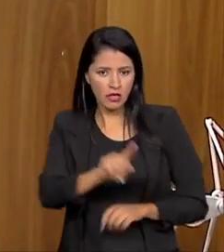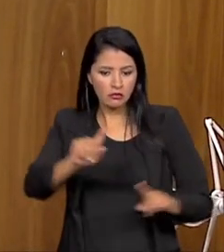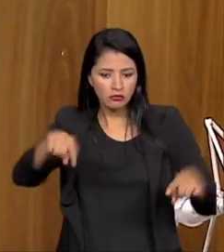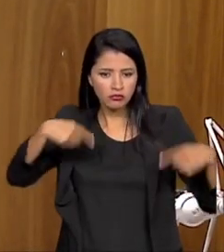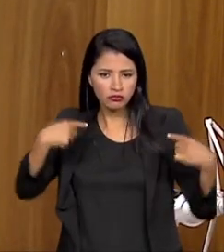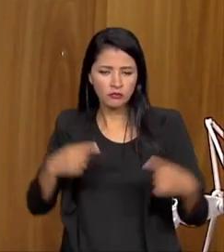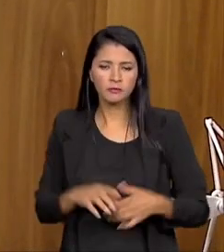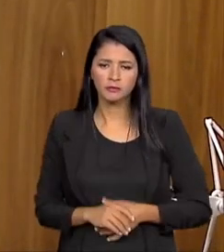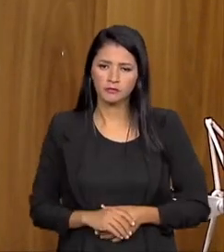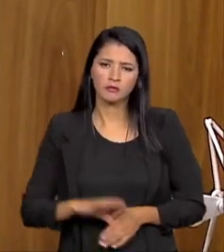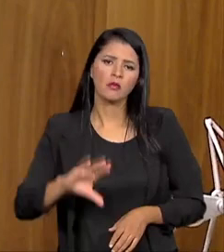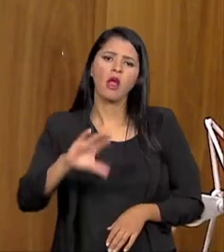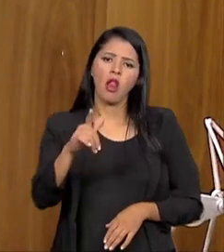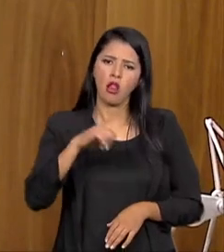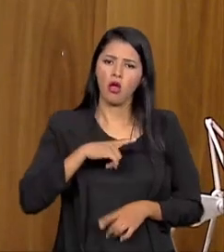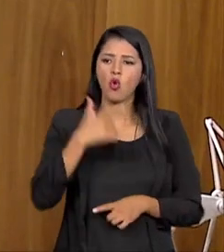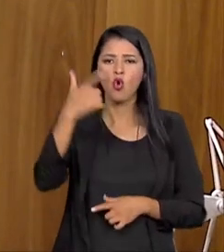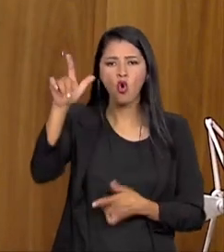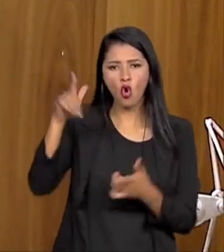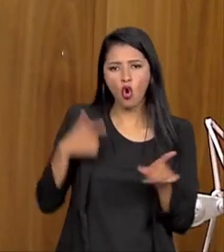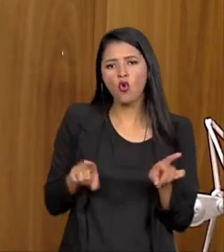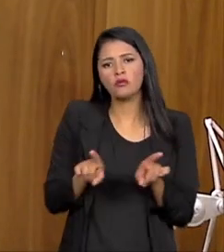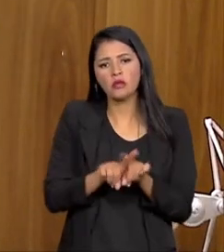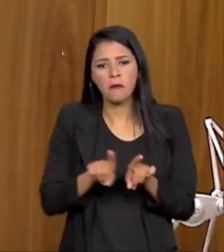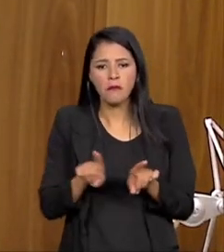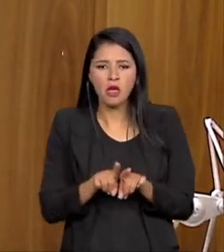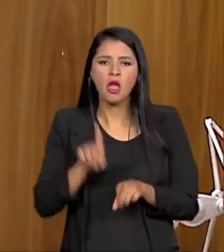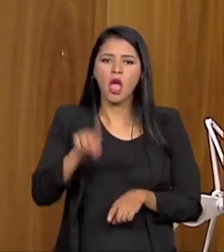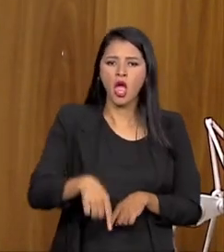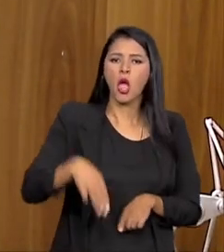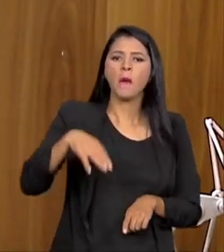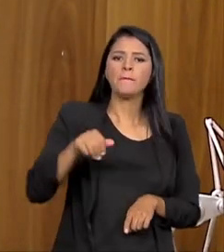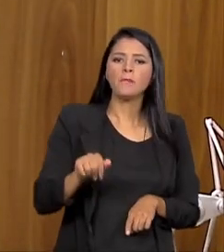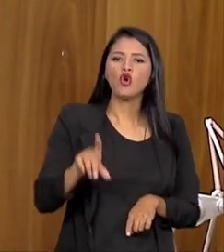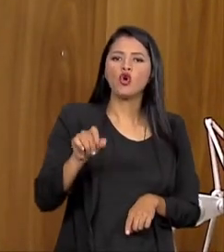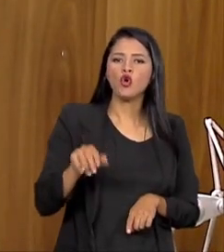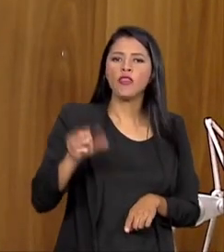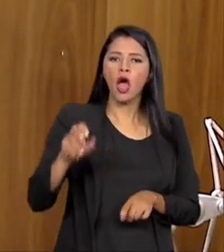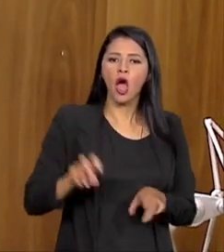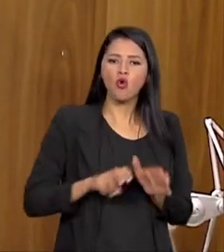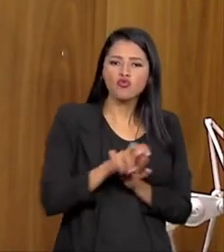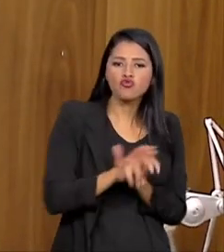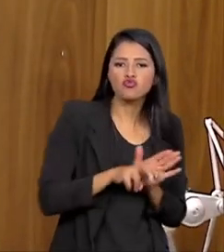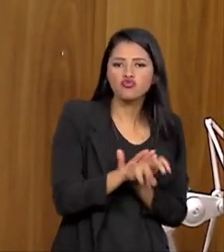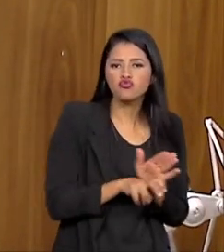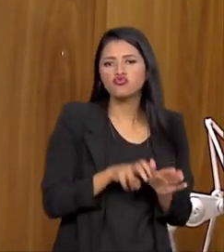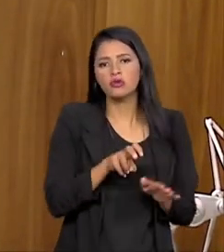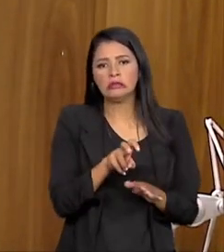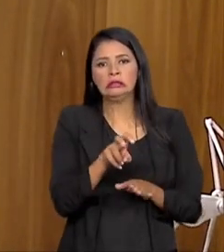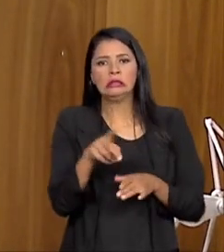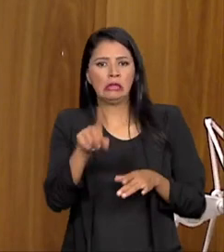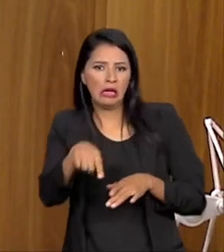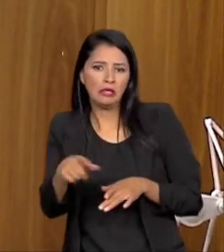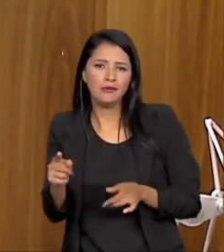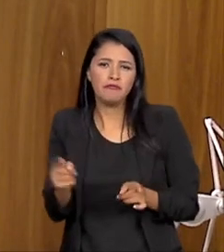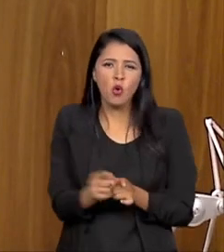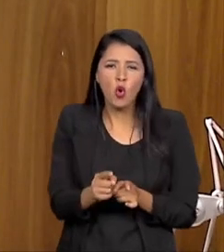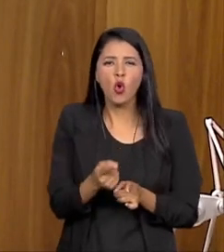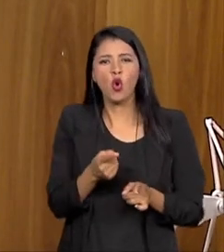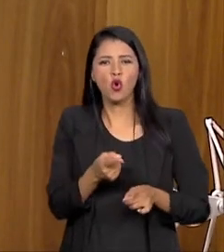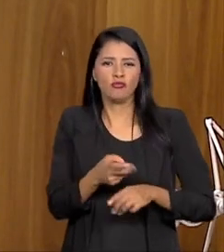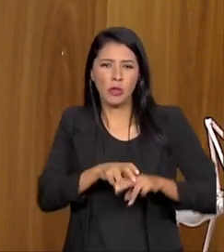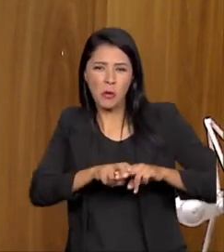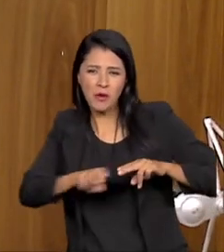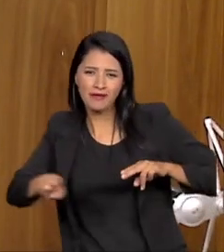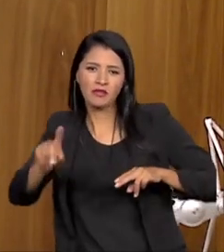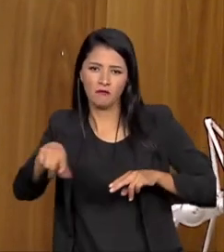Desafio e claro nós temos outros desafios como modal Ferroviário que ainda é pequeno incipiente e o Marco das ferrovias vai